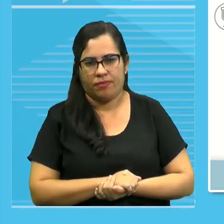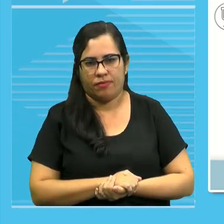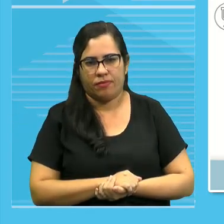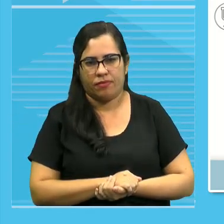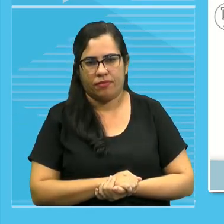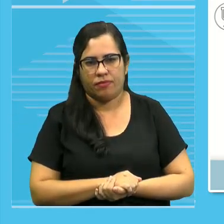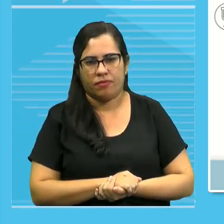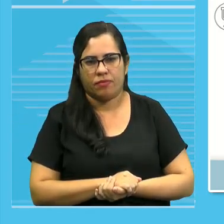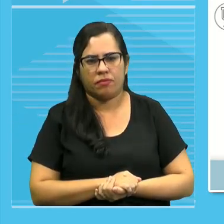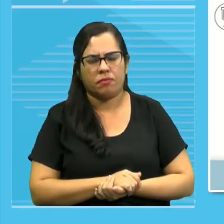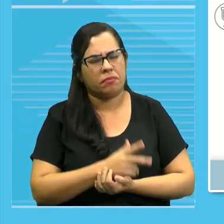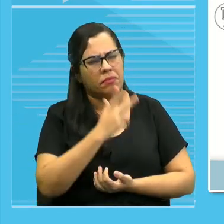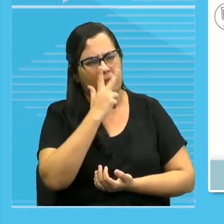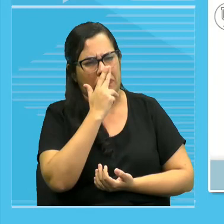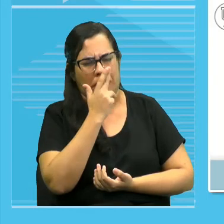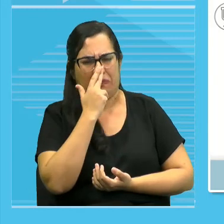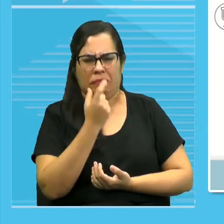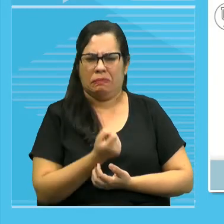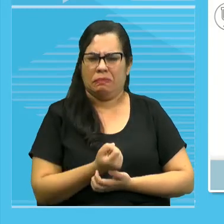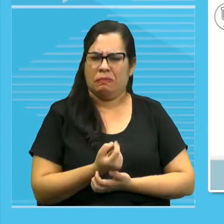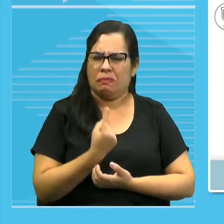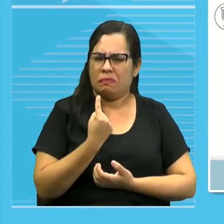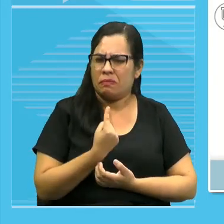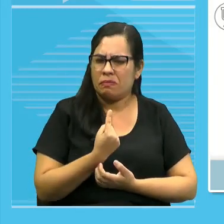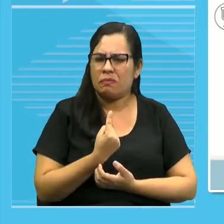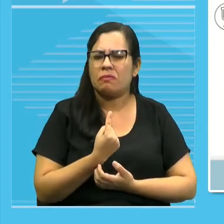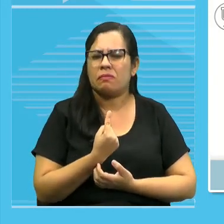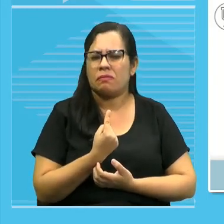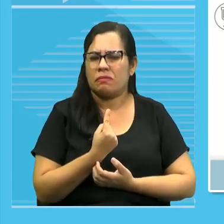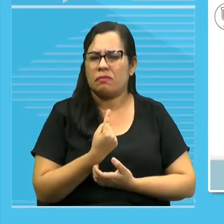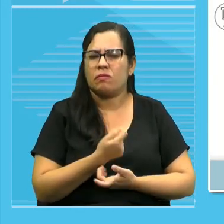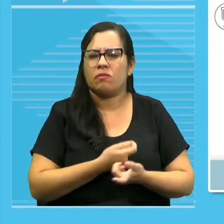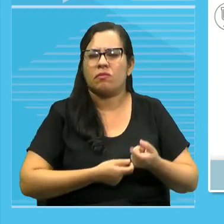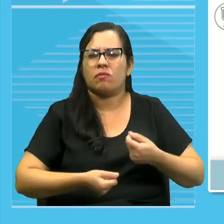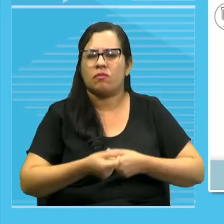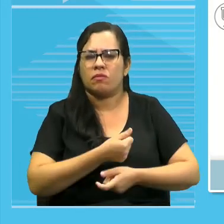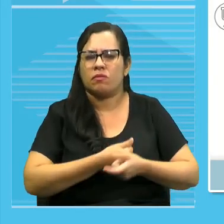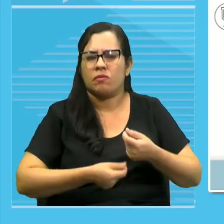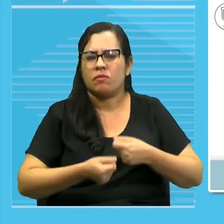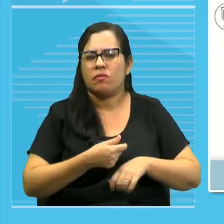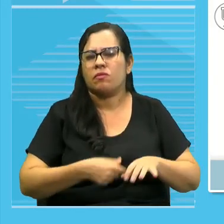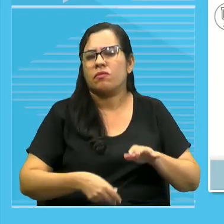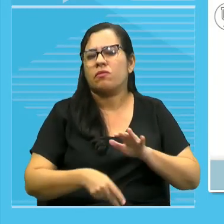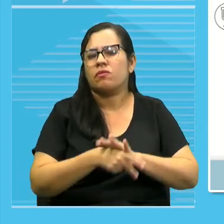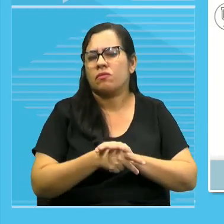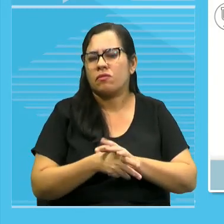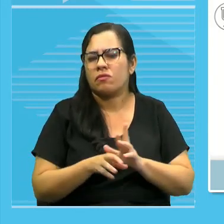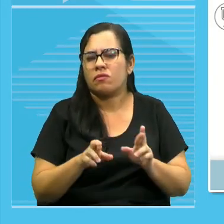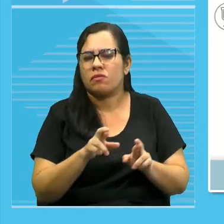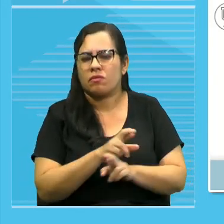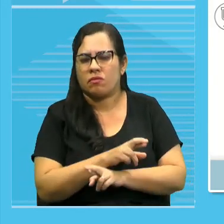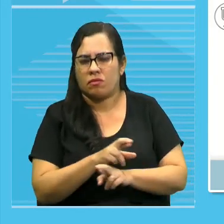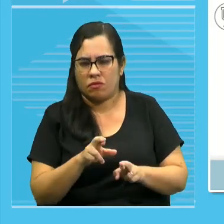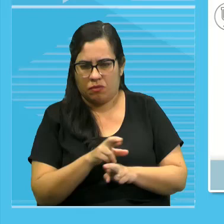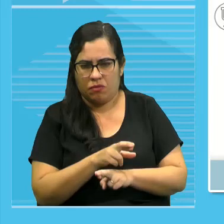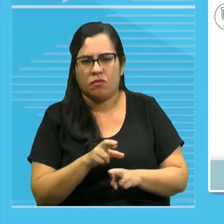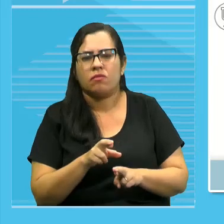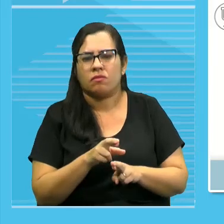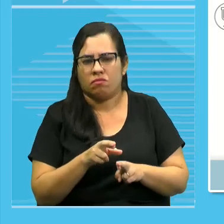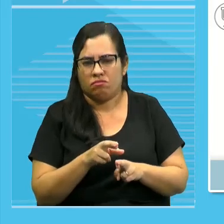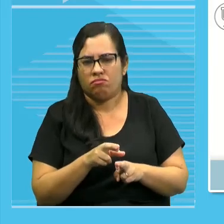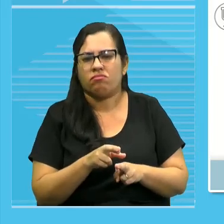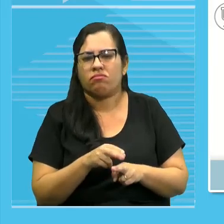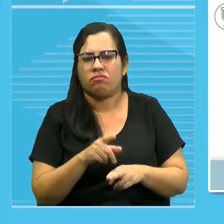parece estranho que as vantagens econômicas e laborais relacionadas com